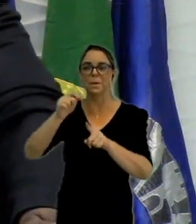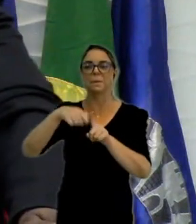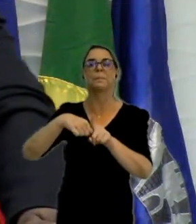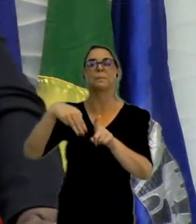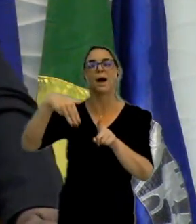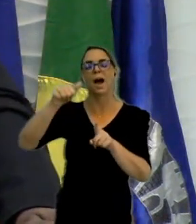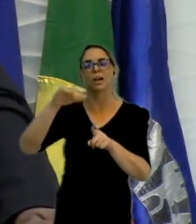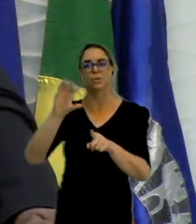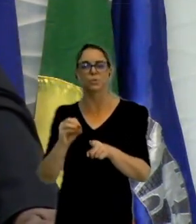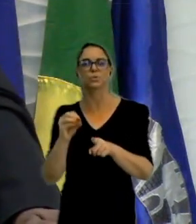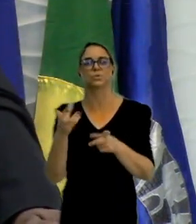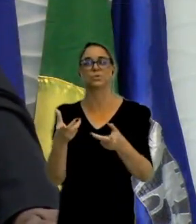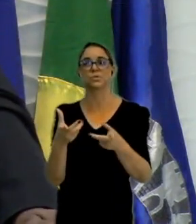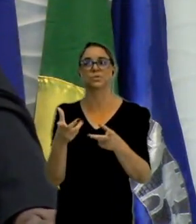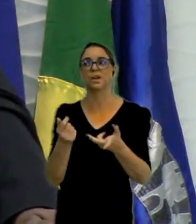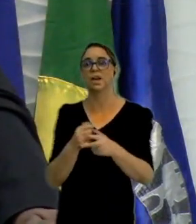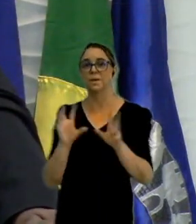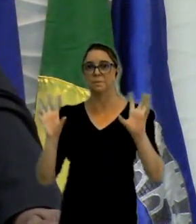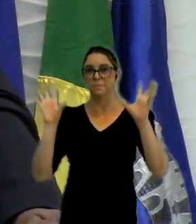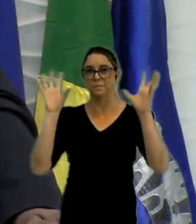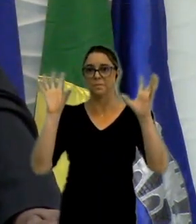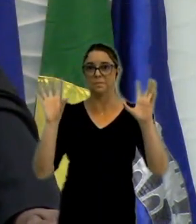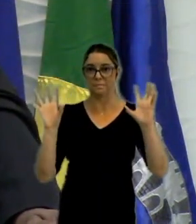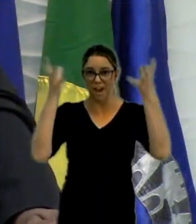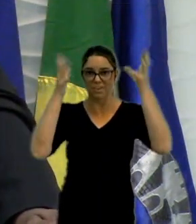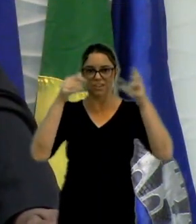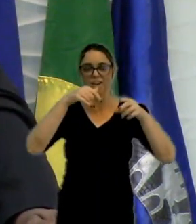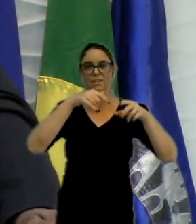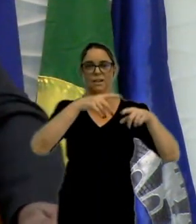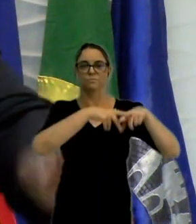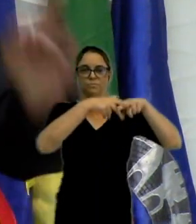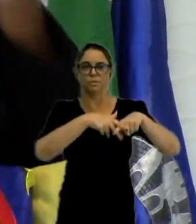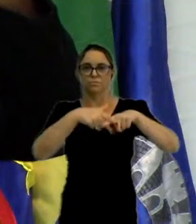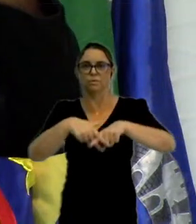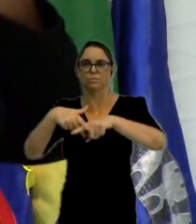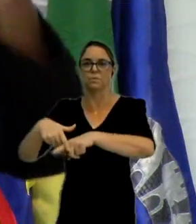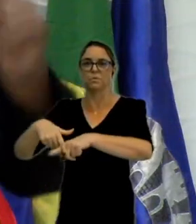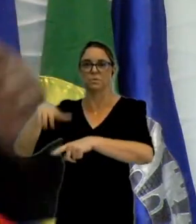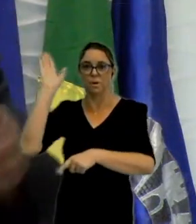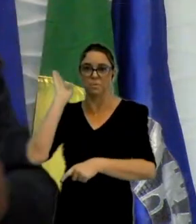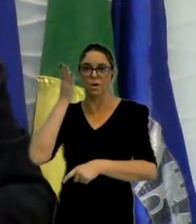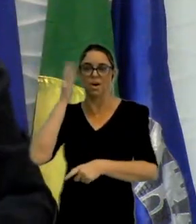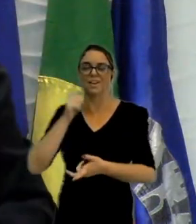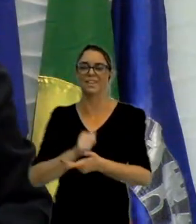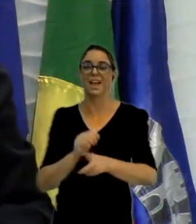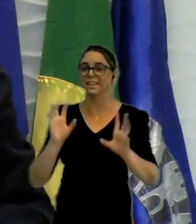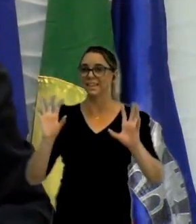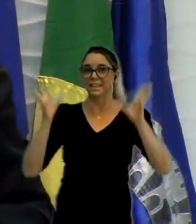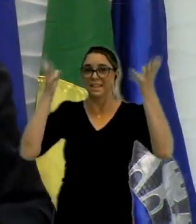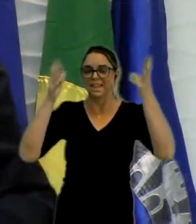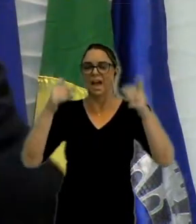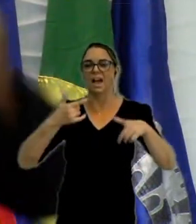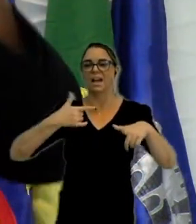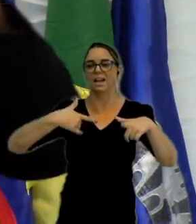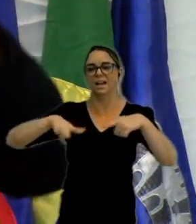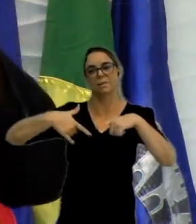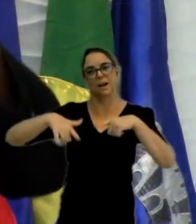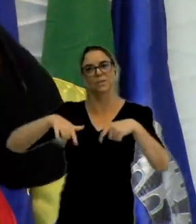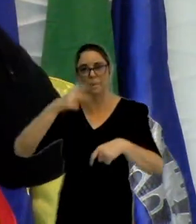da 23ª Corrida de Jerico, em comemoração ao Dia do Trabalhador. É